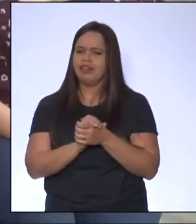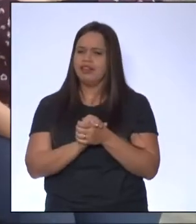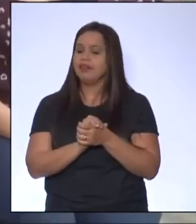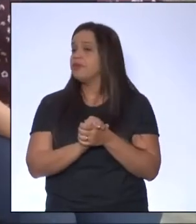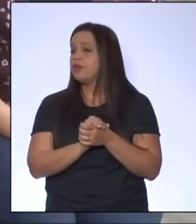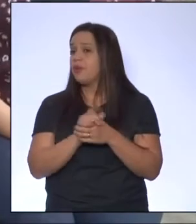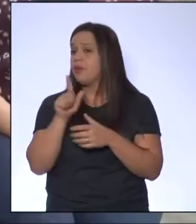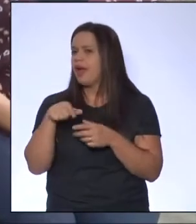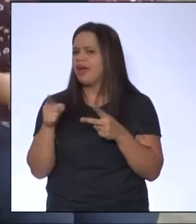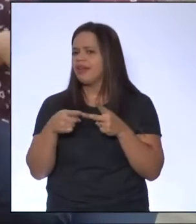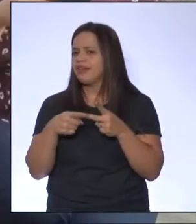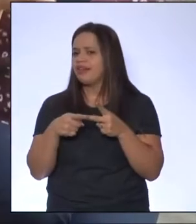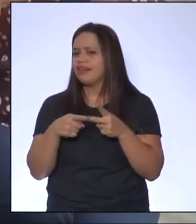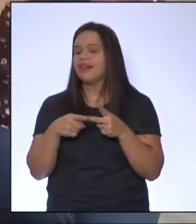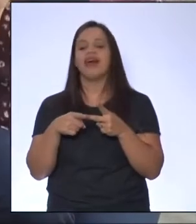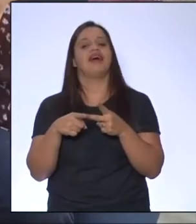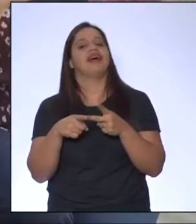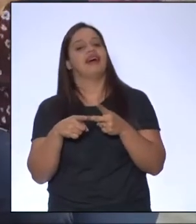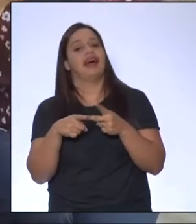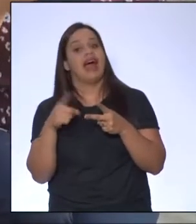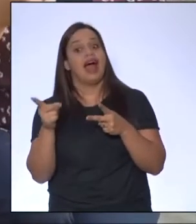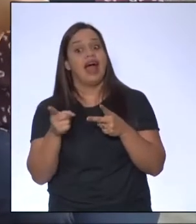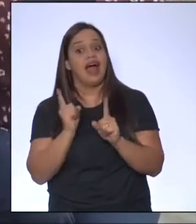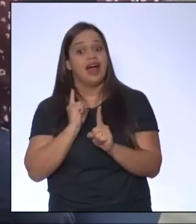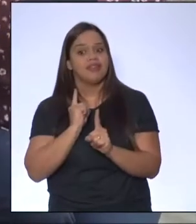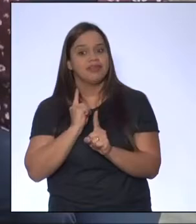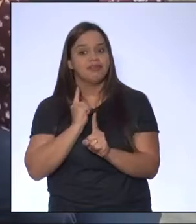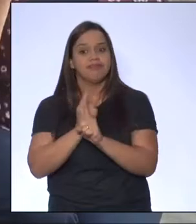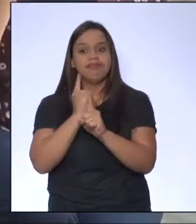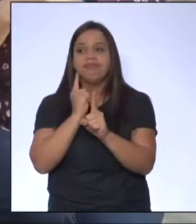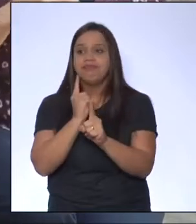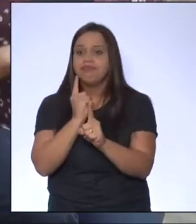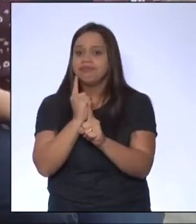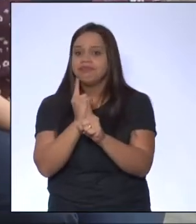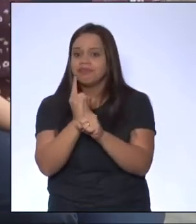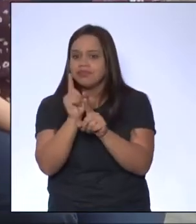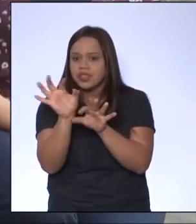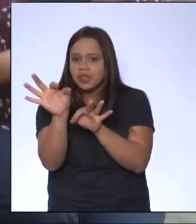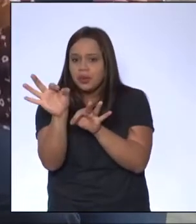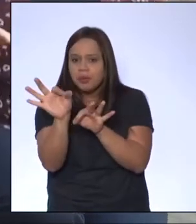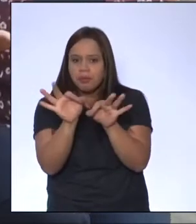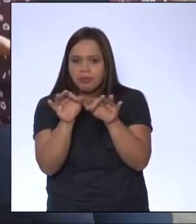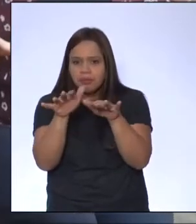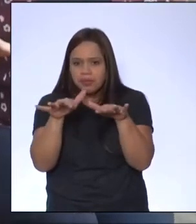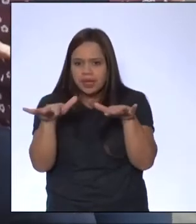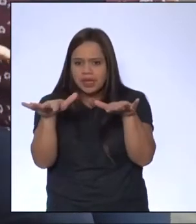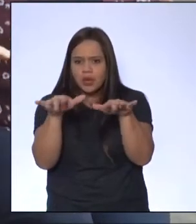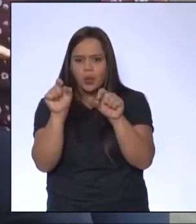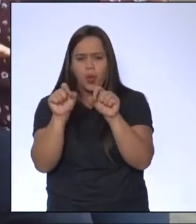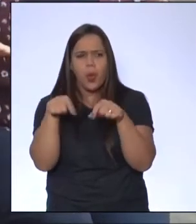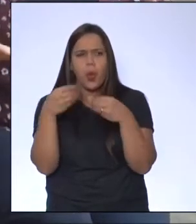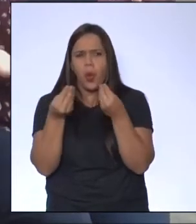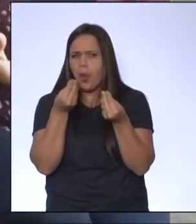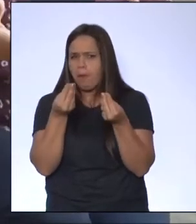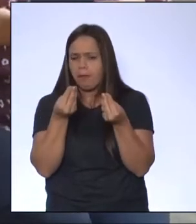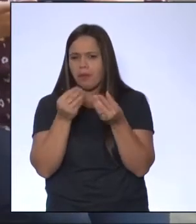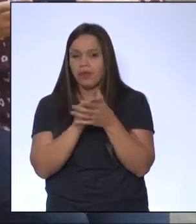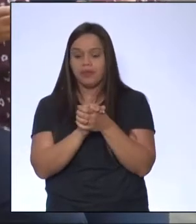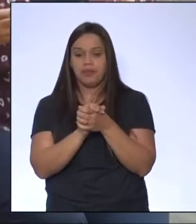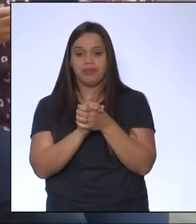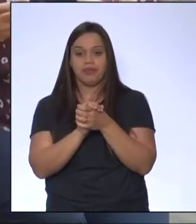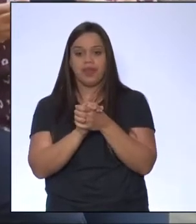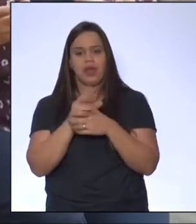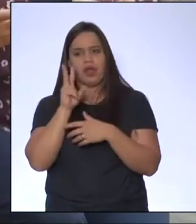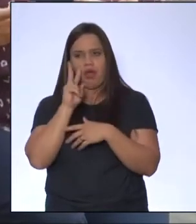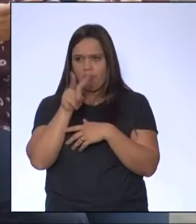mesmo? Agora nós temos que identificar os planos dessa paisagem. Como eu faço isso? Eu